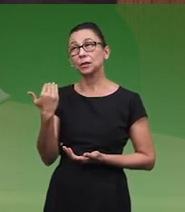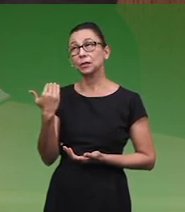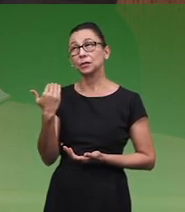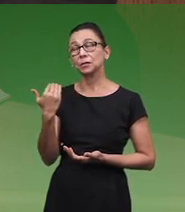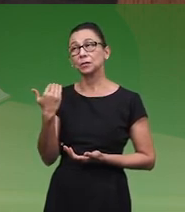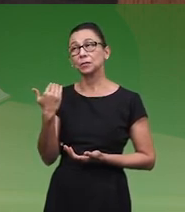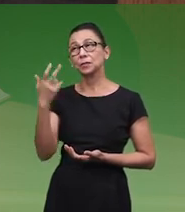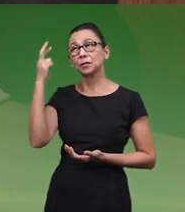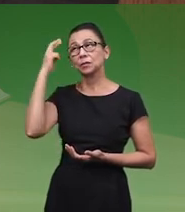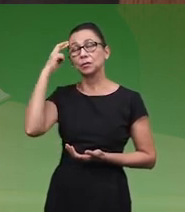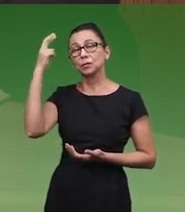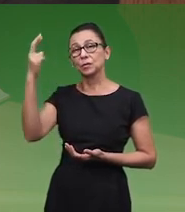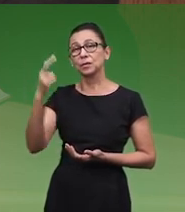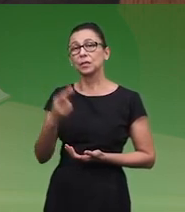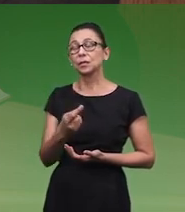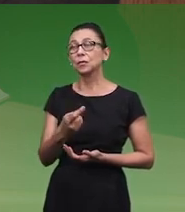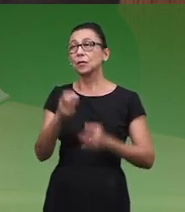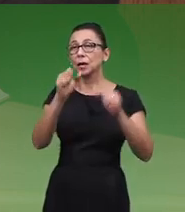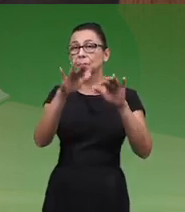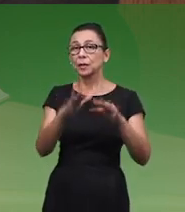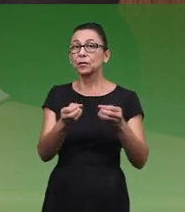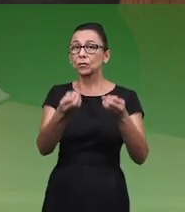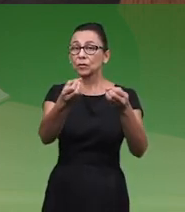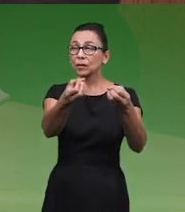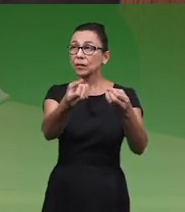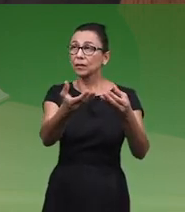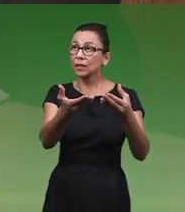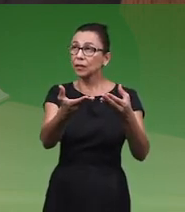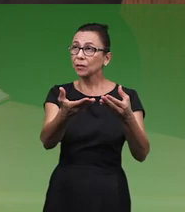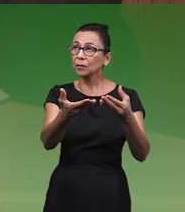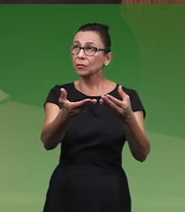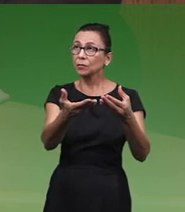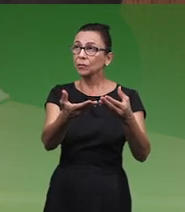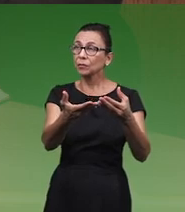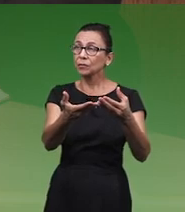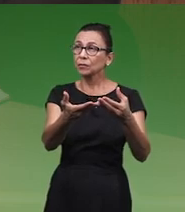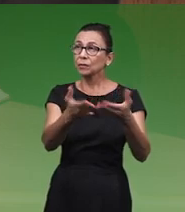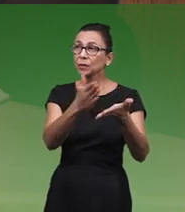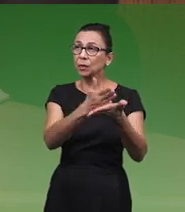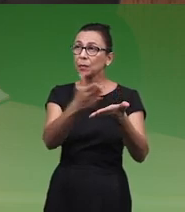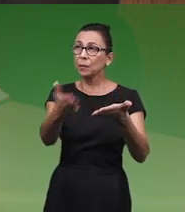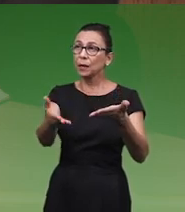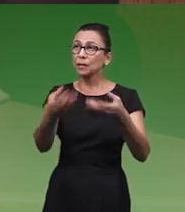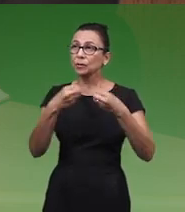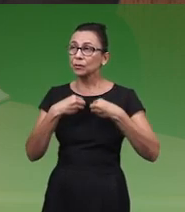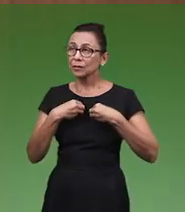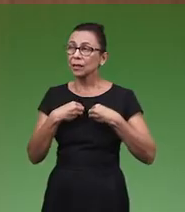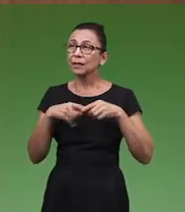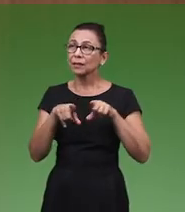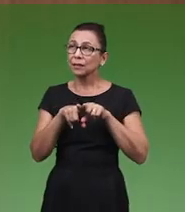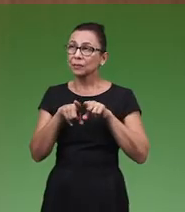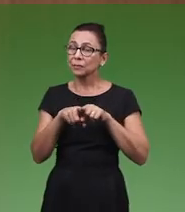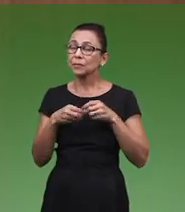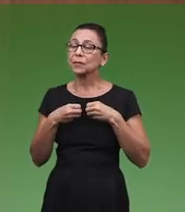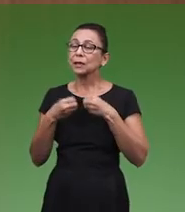isso conosco. Reparte conosco isso. Nos dá uma bênção nesse sentido. O texto que eu abri foi esse